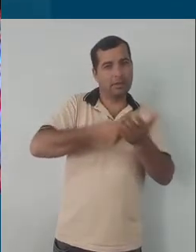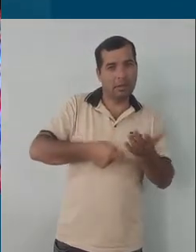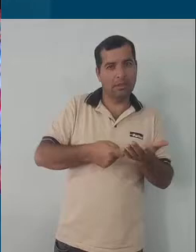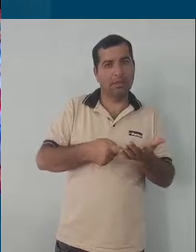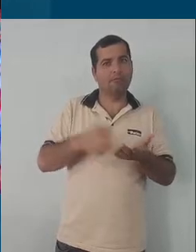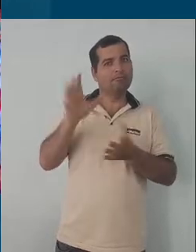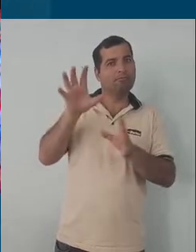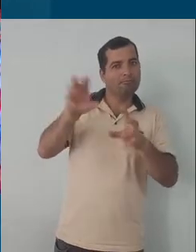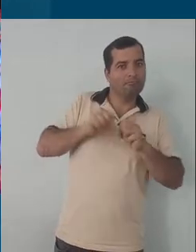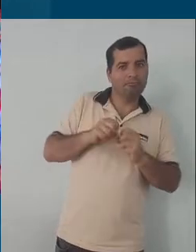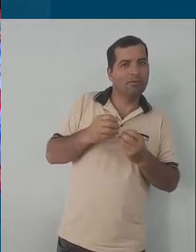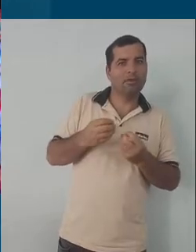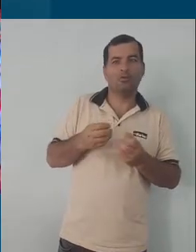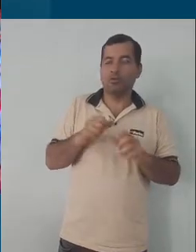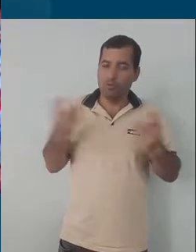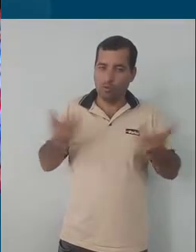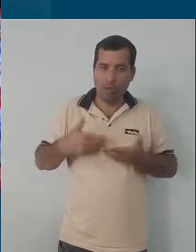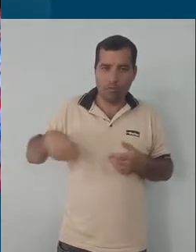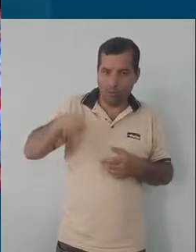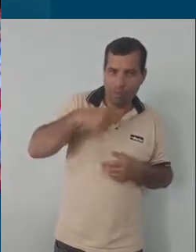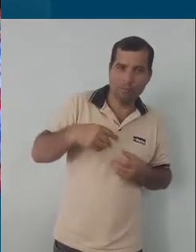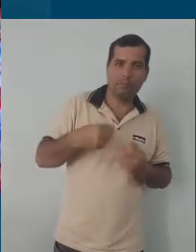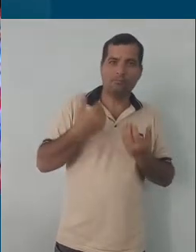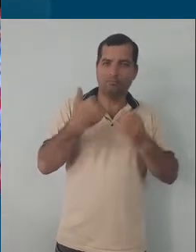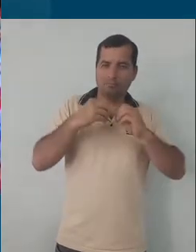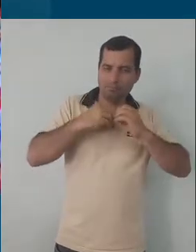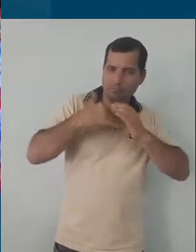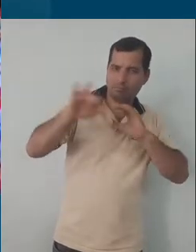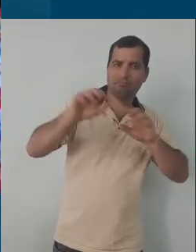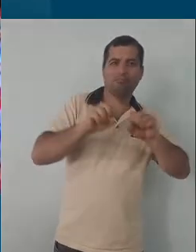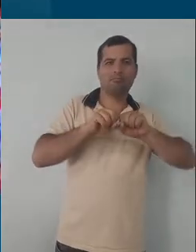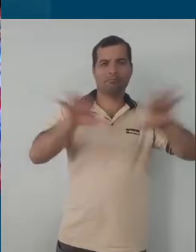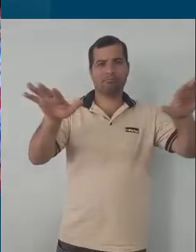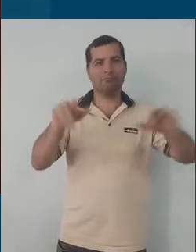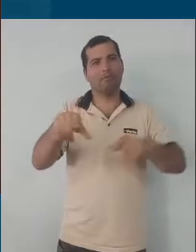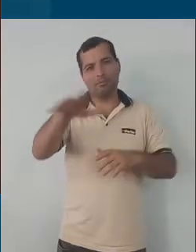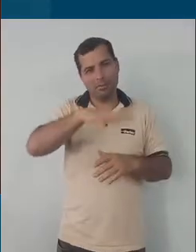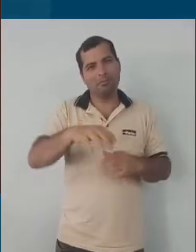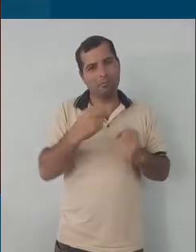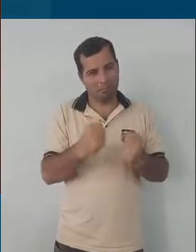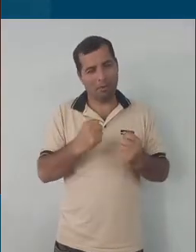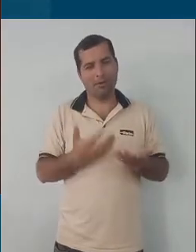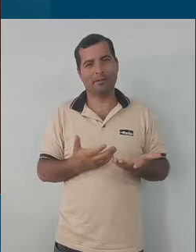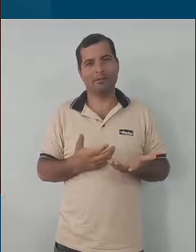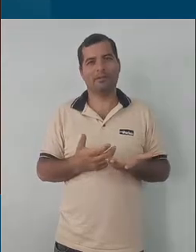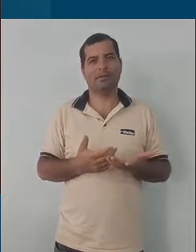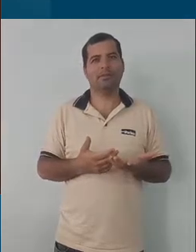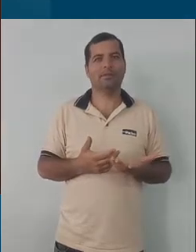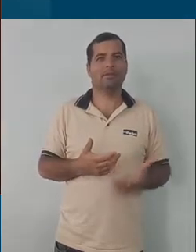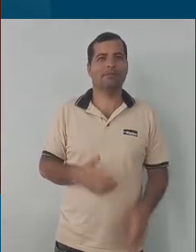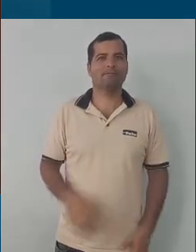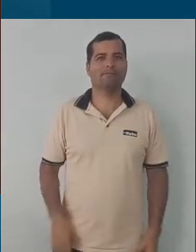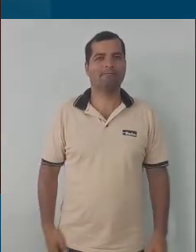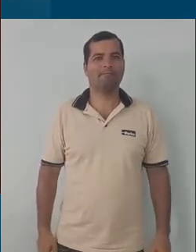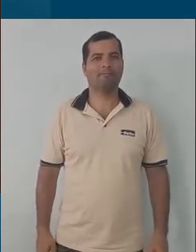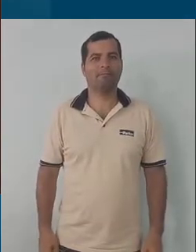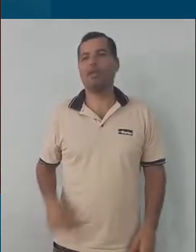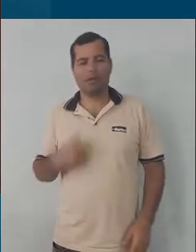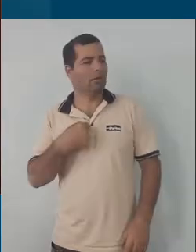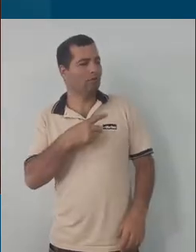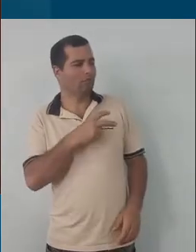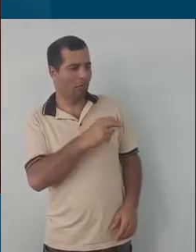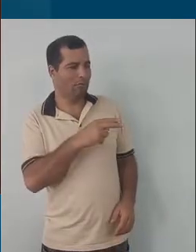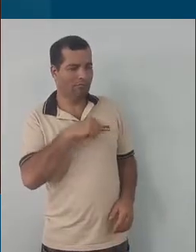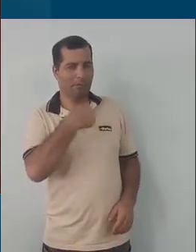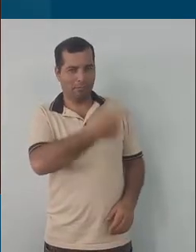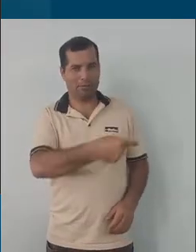né, na plataforma, no portal, então tá tudo certo. Eu faria isso em seguida. Em seguida.